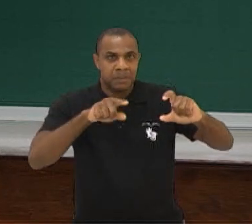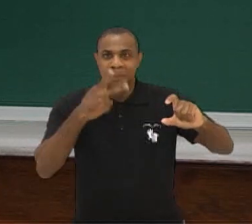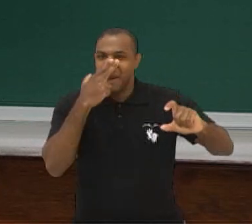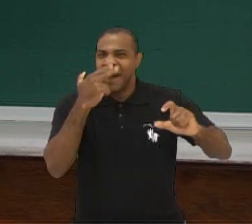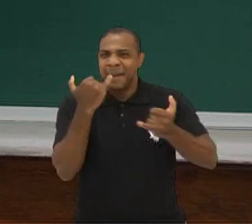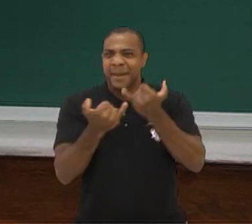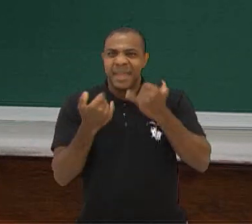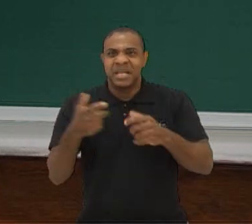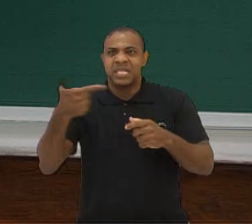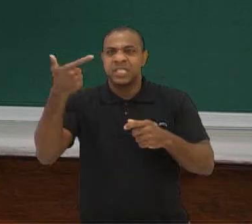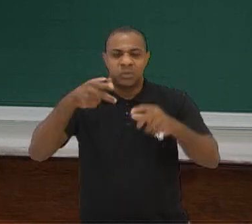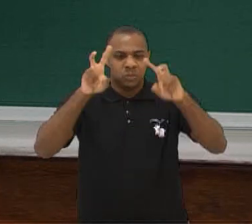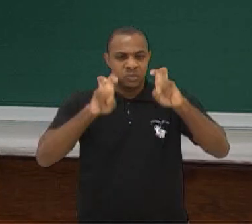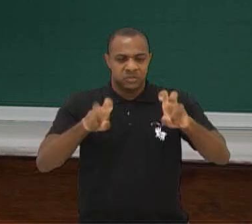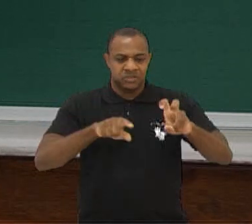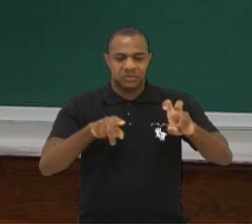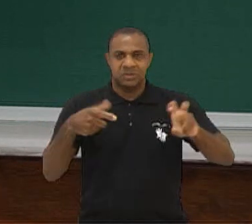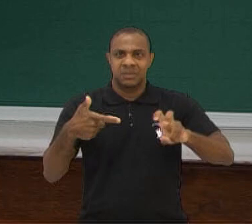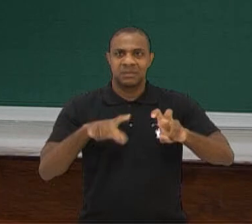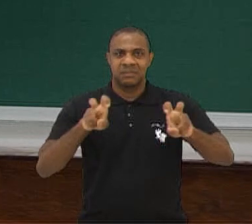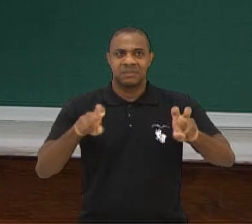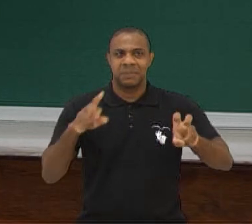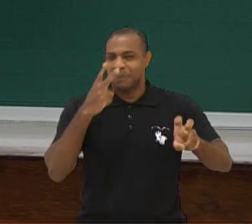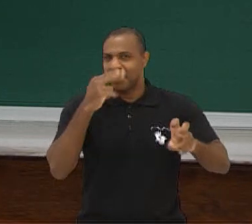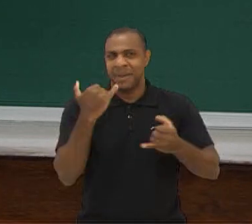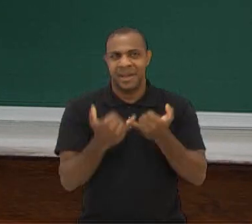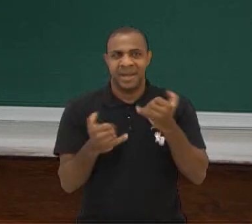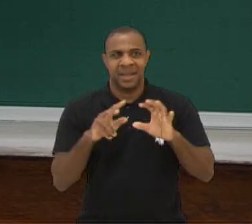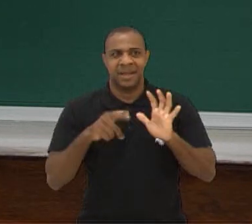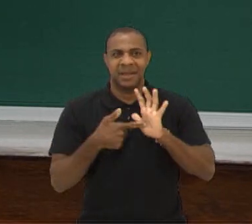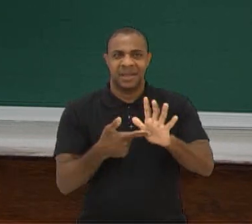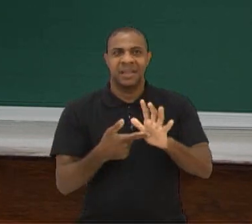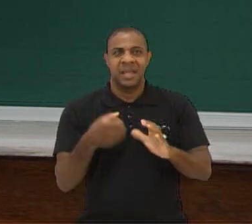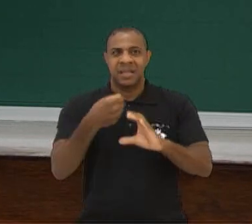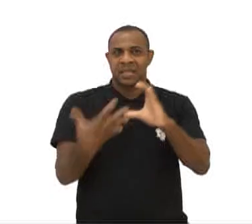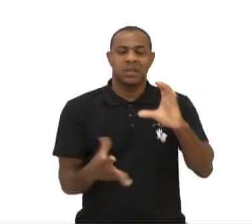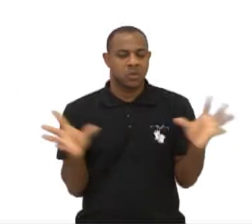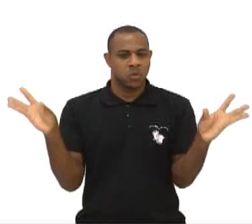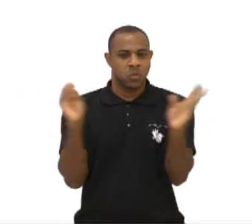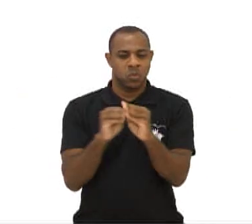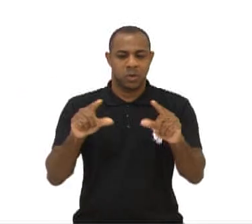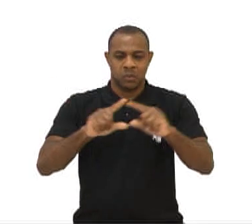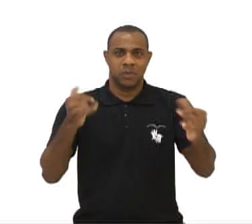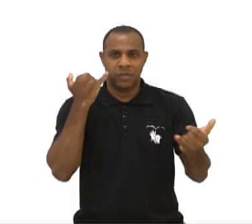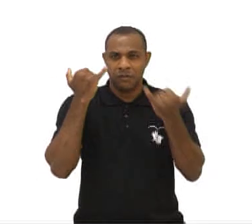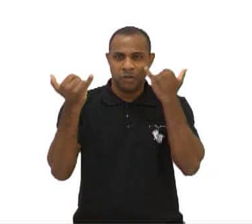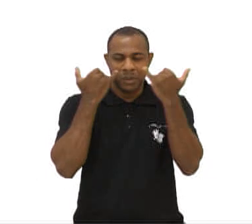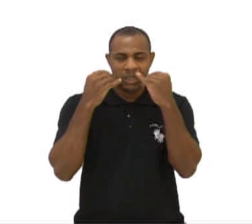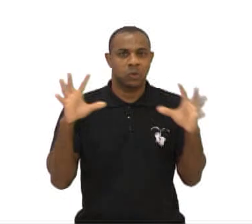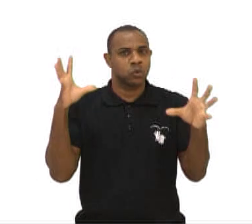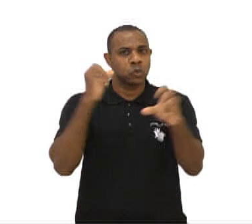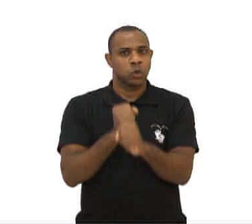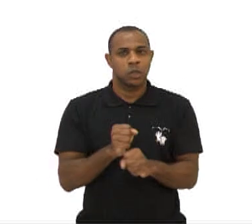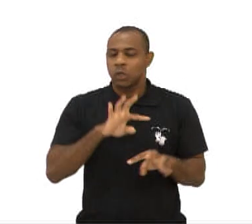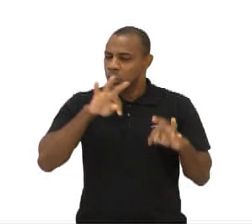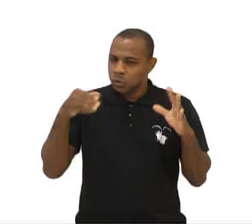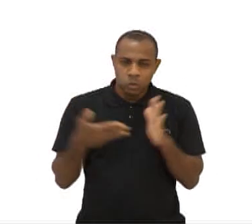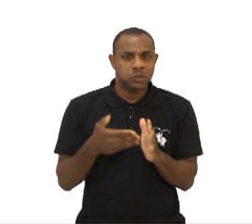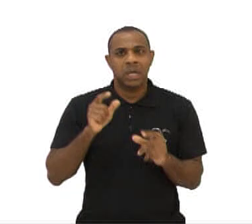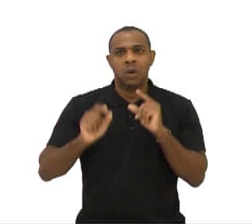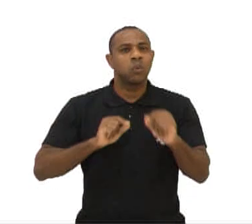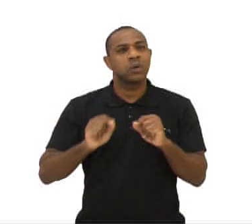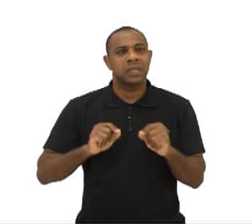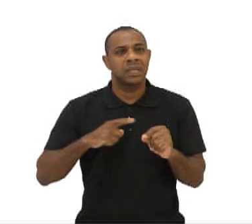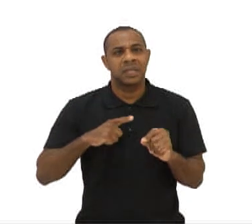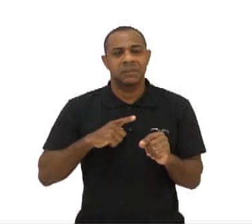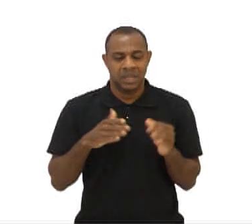subtítulo. Né? Então, pelas características de que ele traz ali um resumo da informação total que a gente vai ler na sequência,